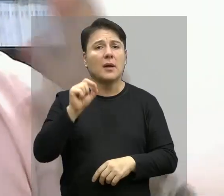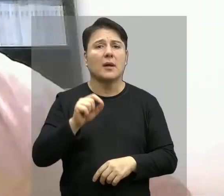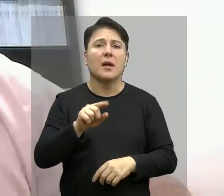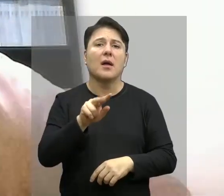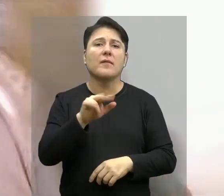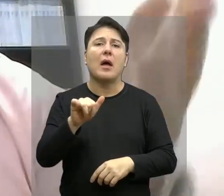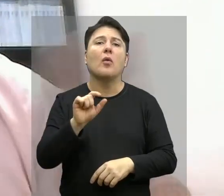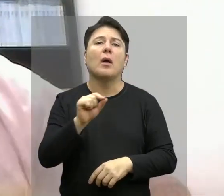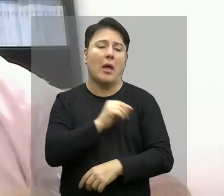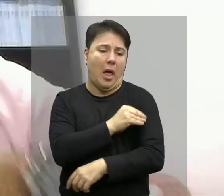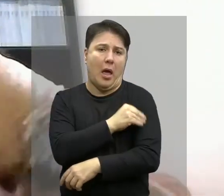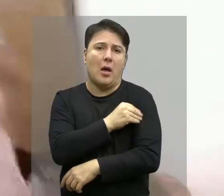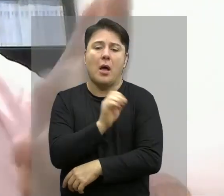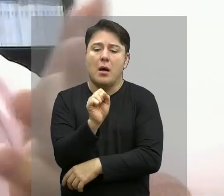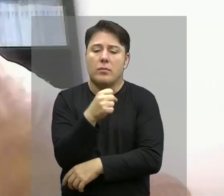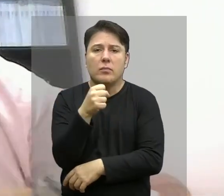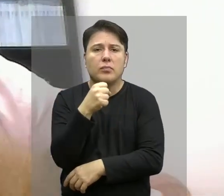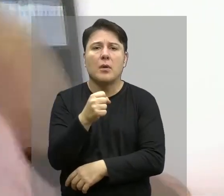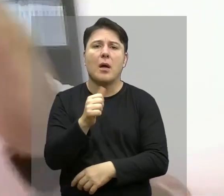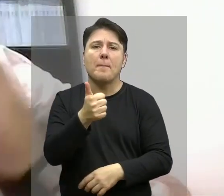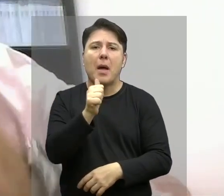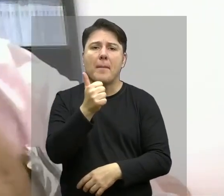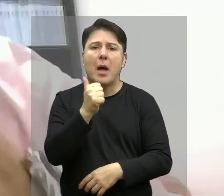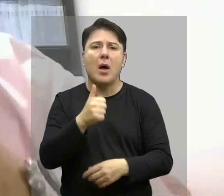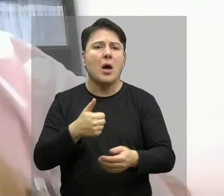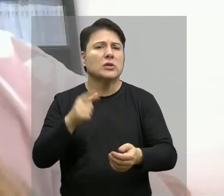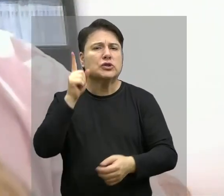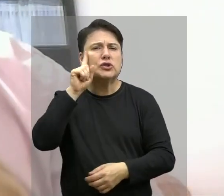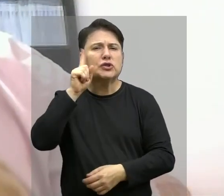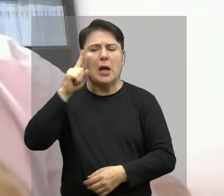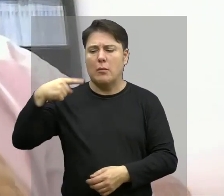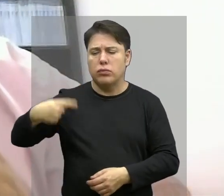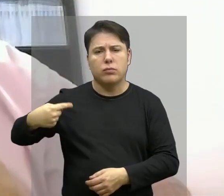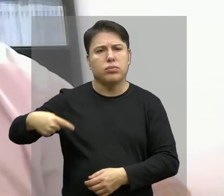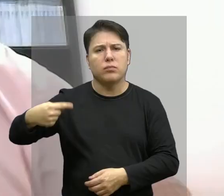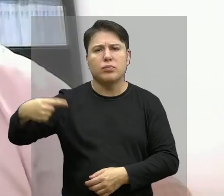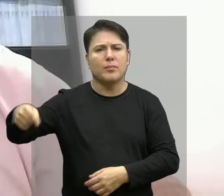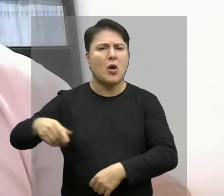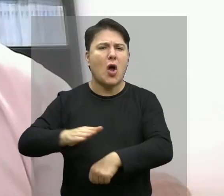fazer uso do álcool todo dia, a qualquer hora, ou qualquer outra substância